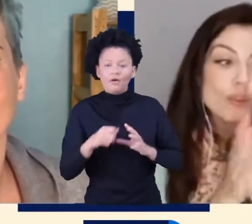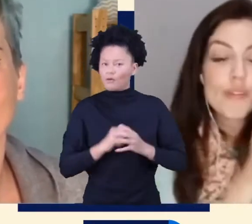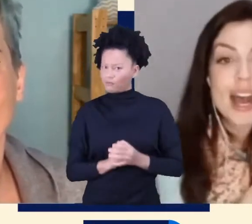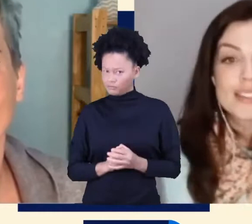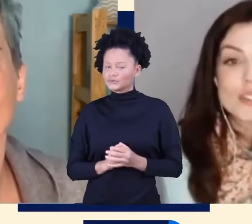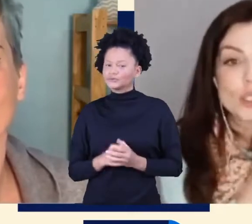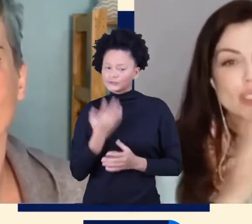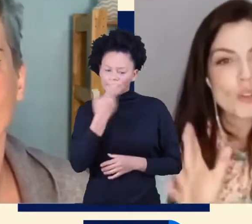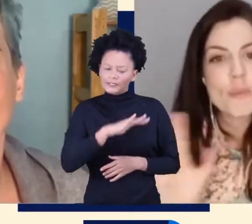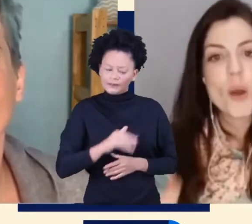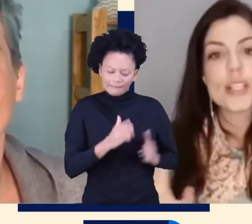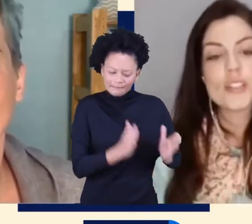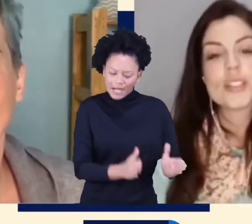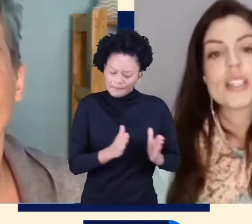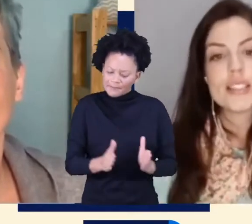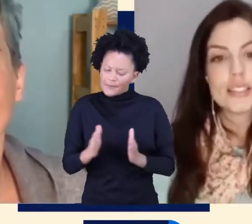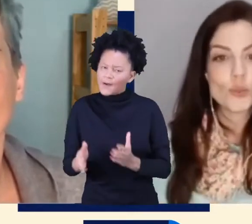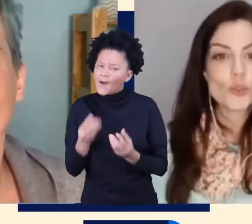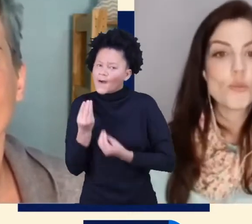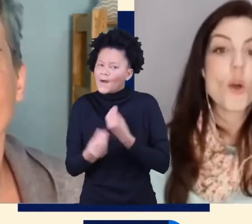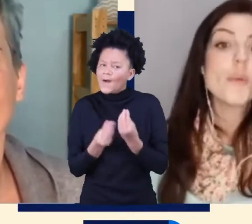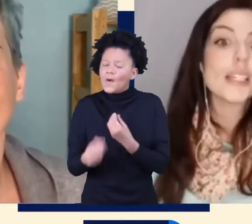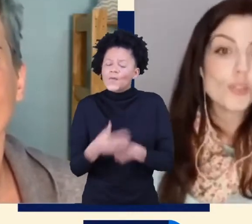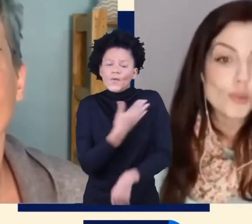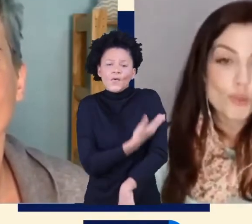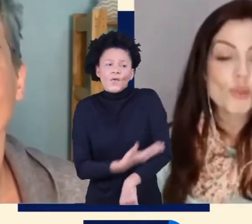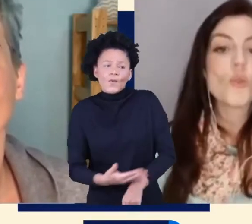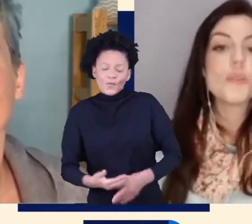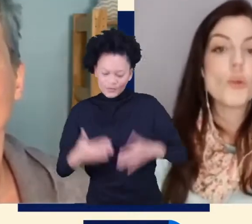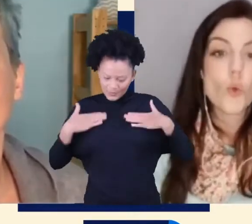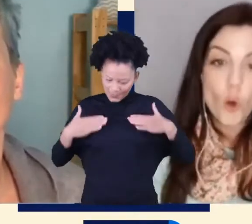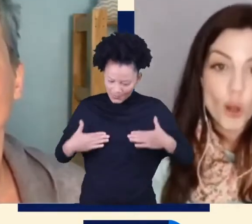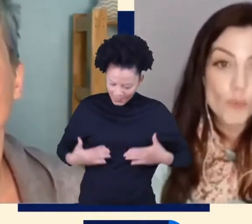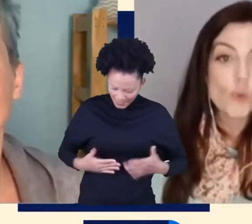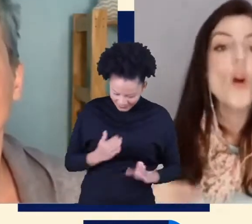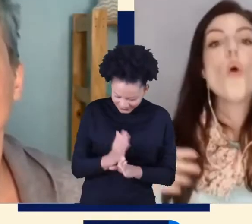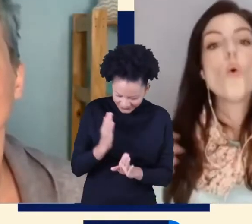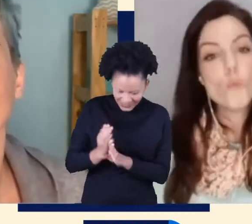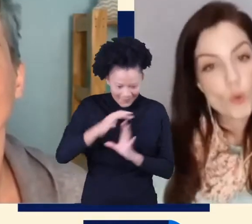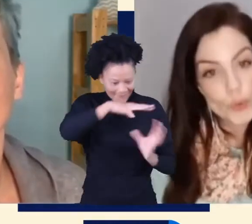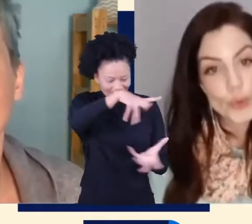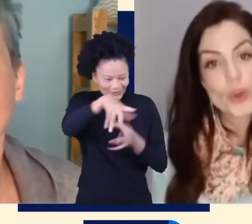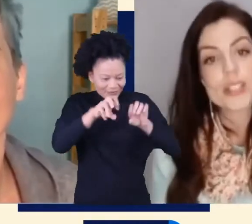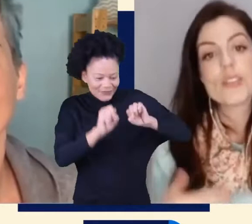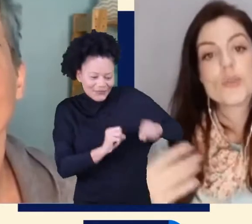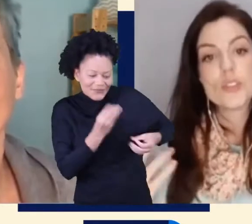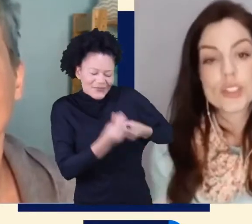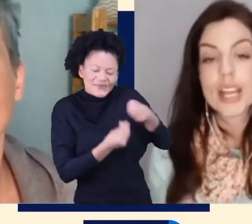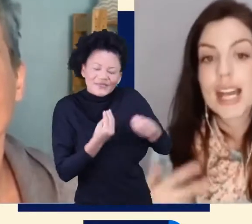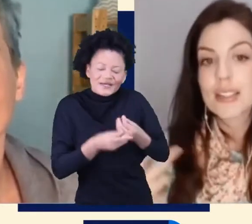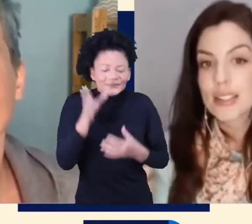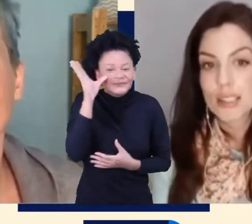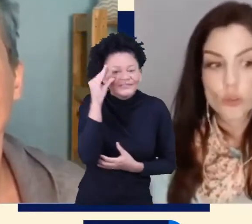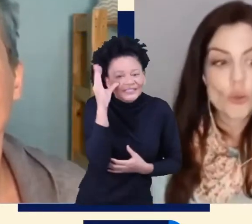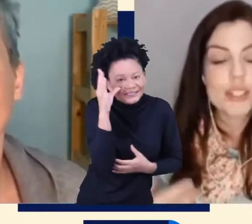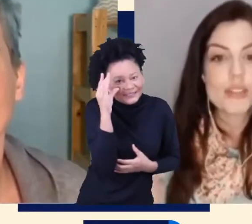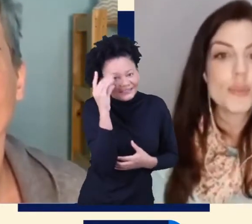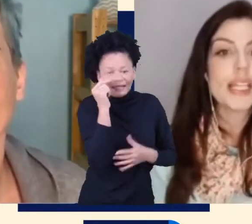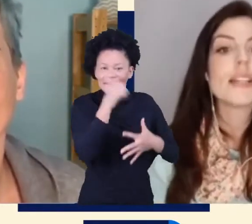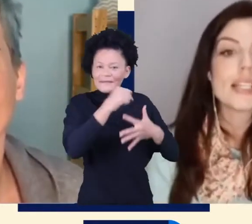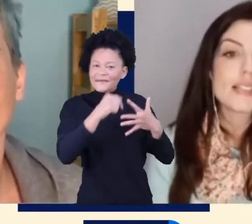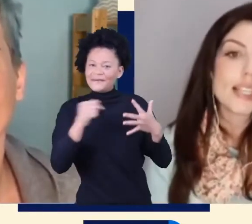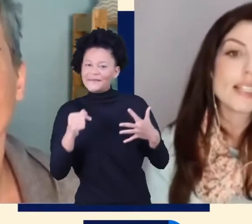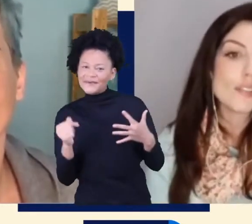tem por fase o que normalmente as crianças costumam, como que elas costumam descobrir o corpo, o mundo, quais são as curiosidades, as questões,